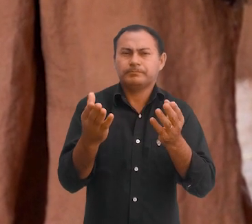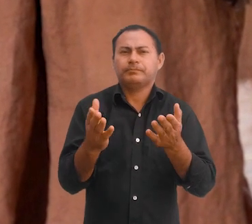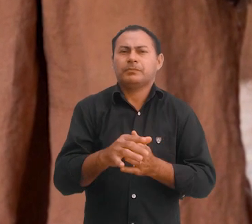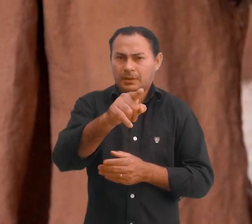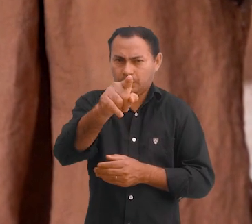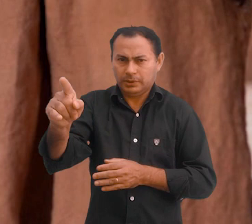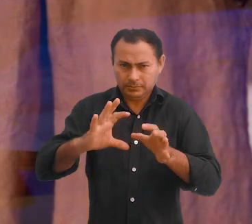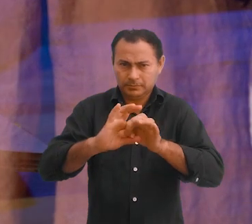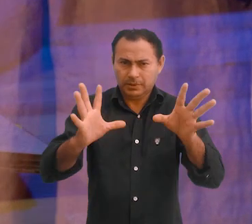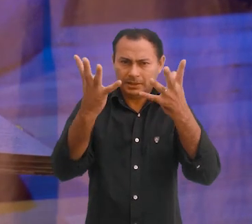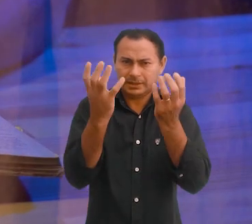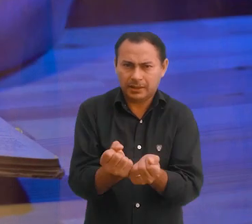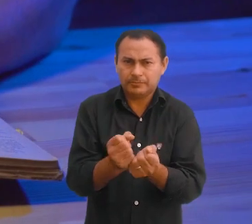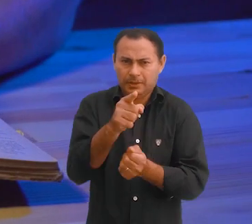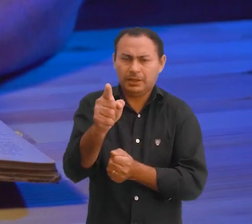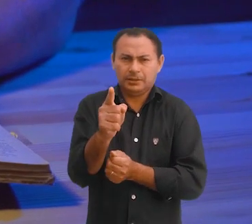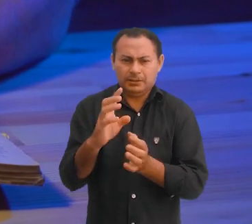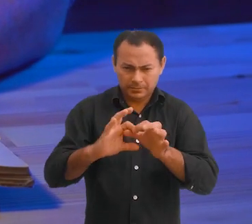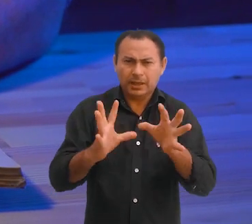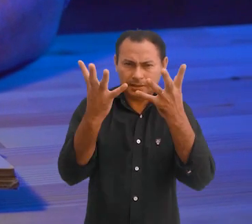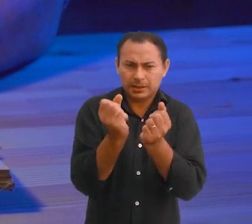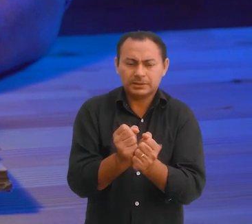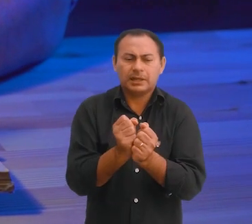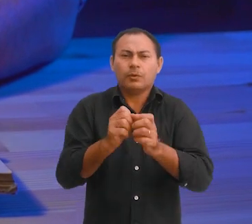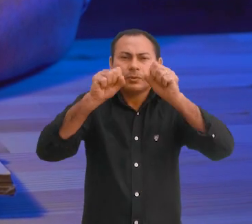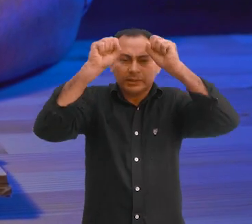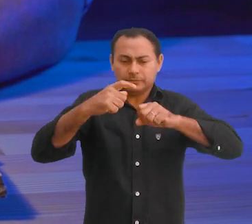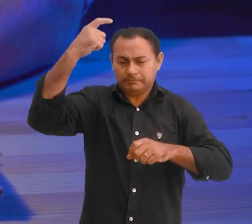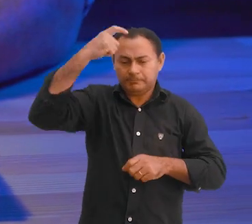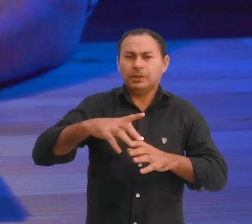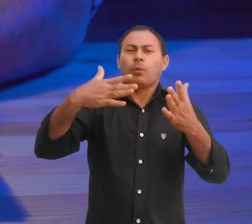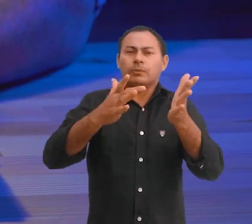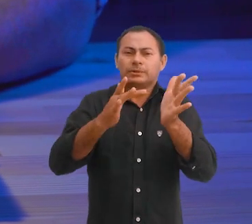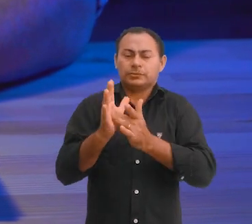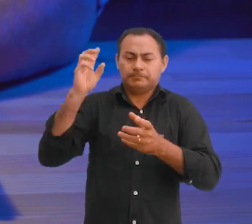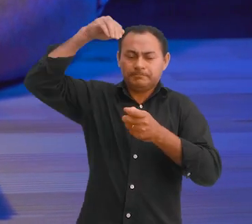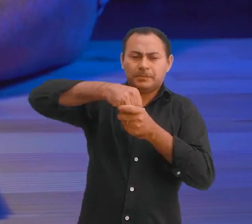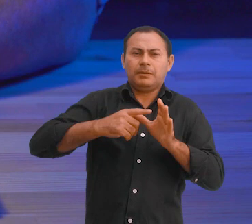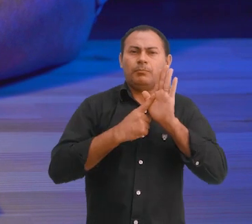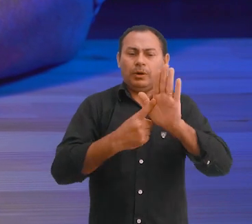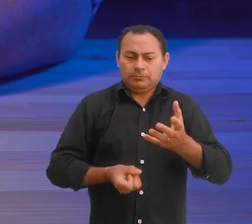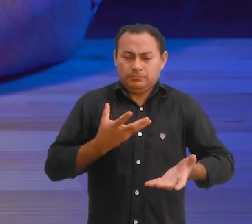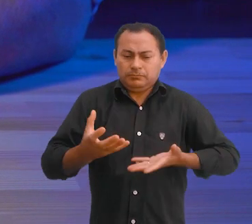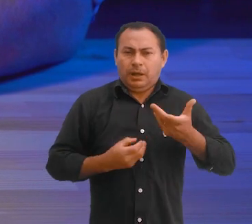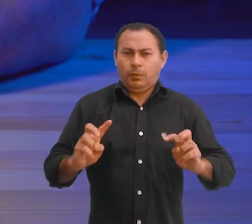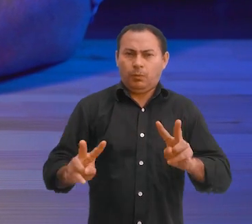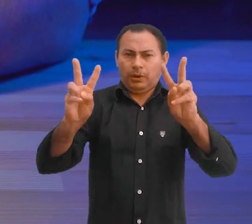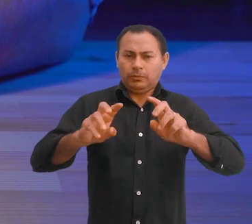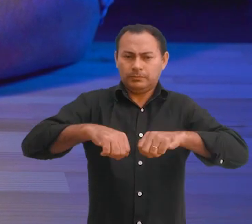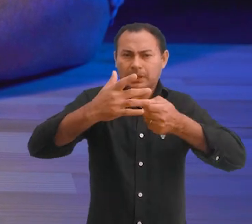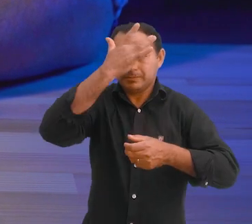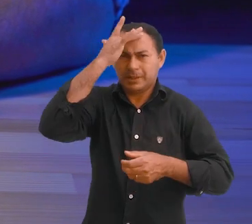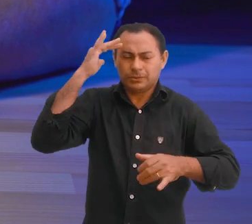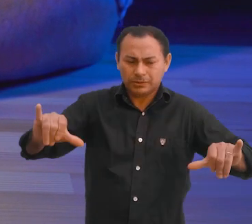Jesus. E você está disposto a isso? Você está disposto a ser o veículo através do qual Jesus vai expressar o valor que